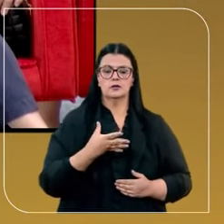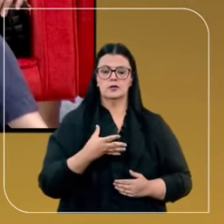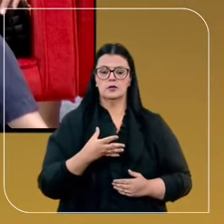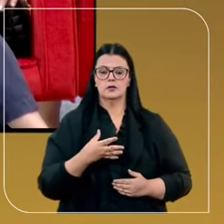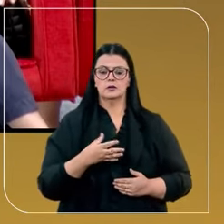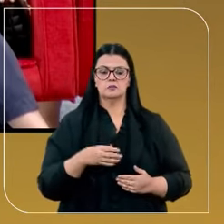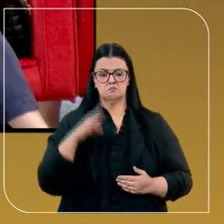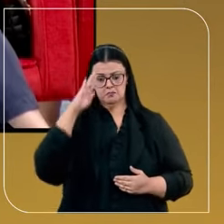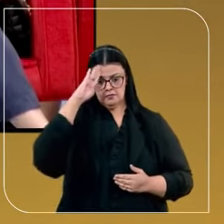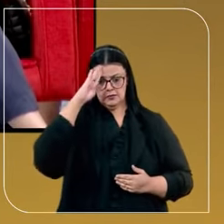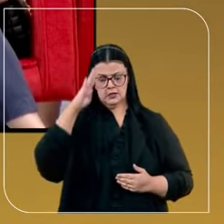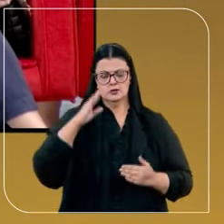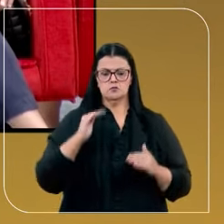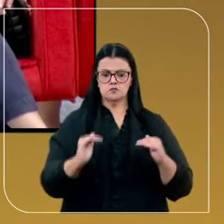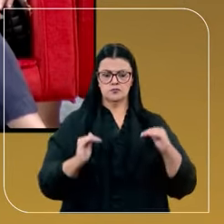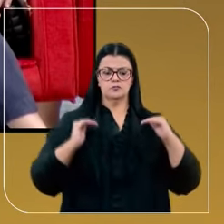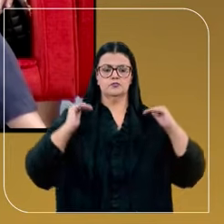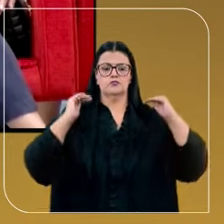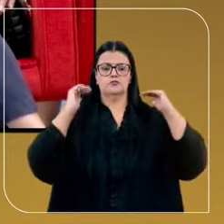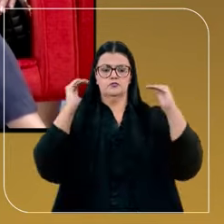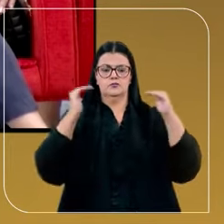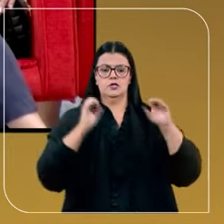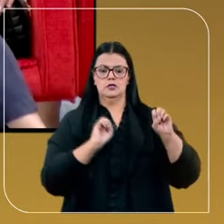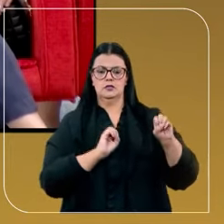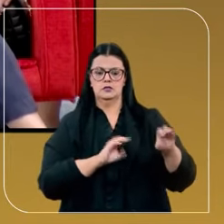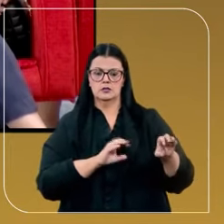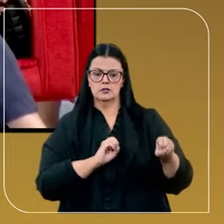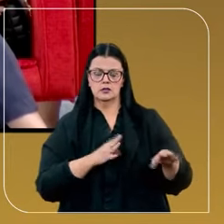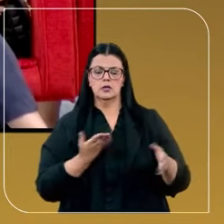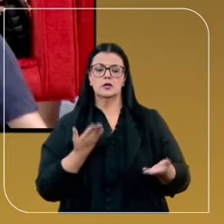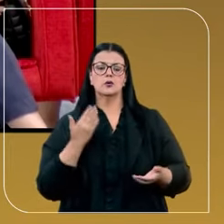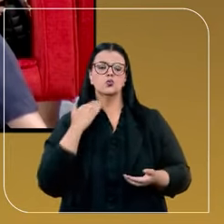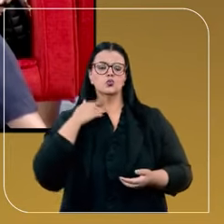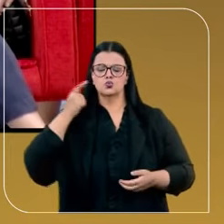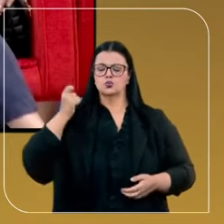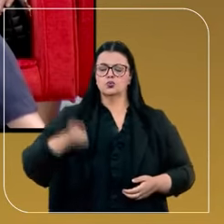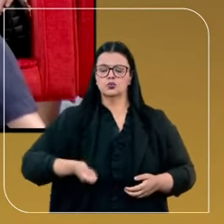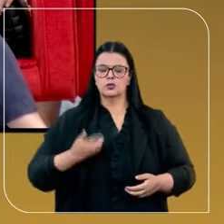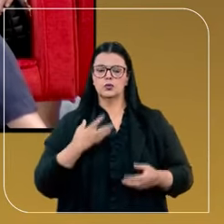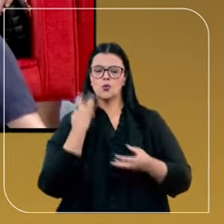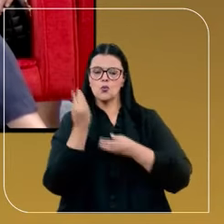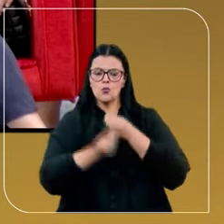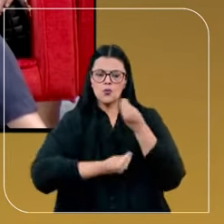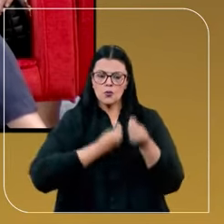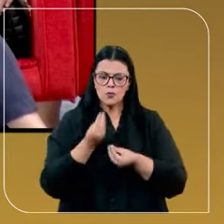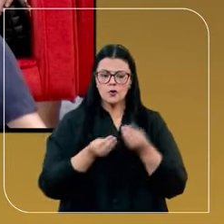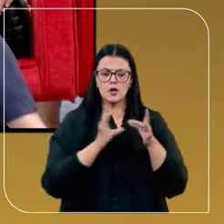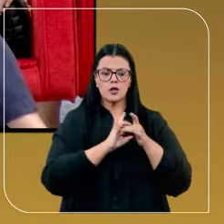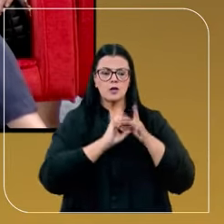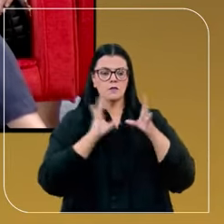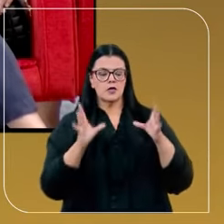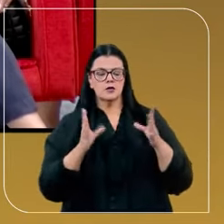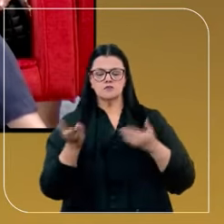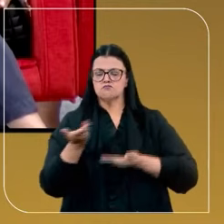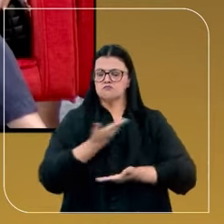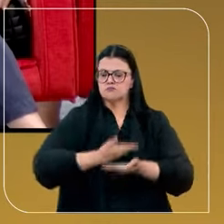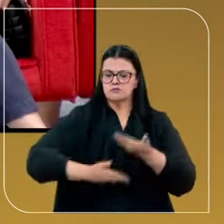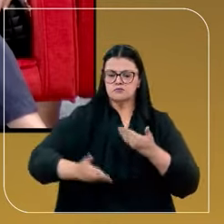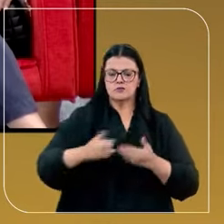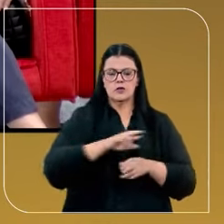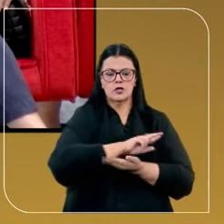da magistratura que ensina o juiz a bem julgar, com liberdade, com diversidade, mas a